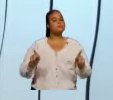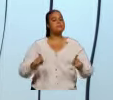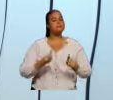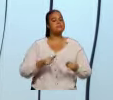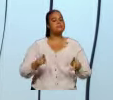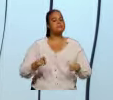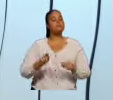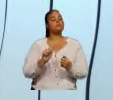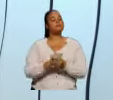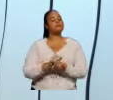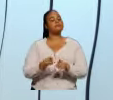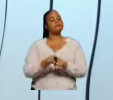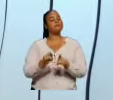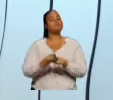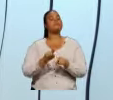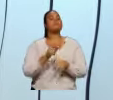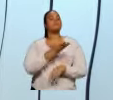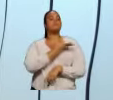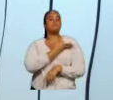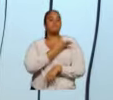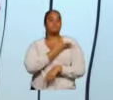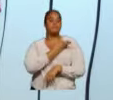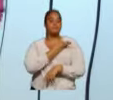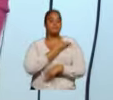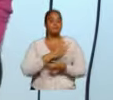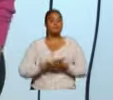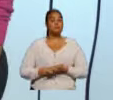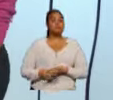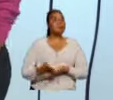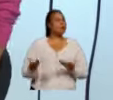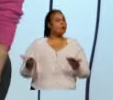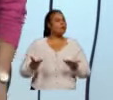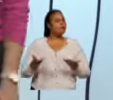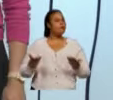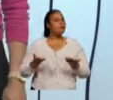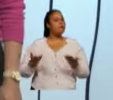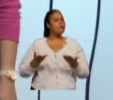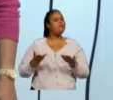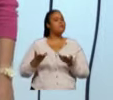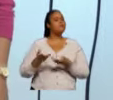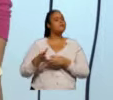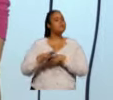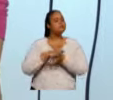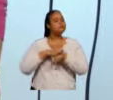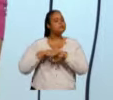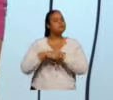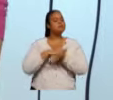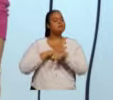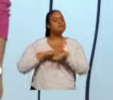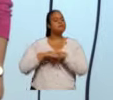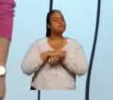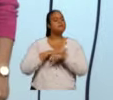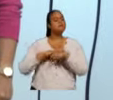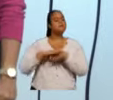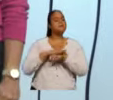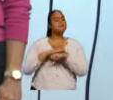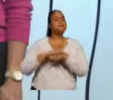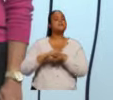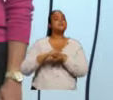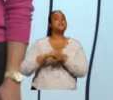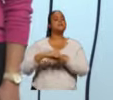companhia dos seus colegas na aula de hoje nós vamos conversar um pouco sobre a distribuição da população